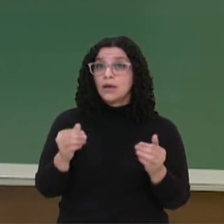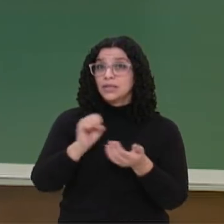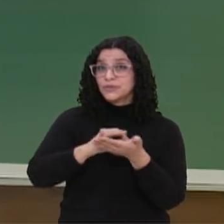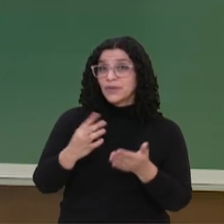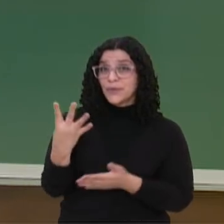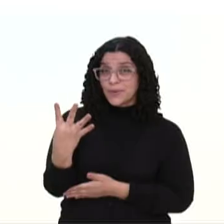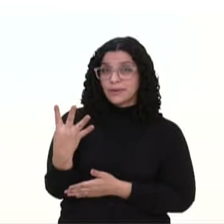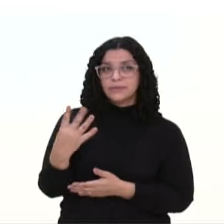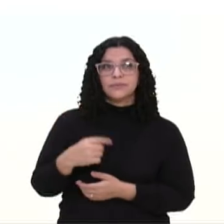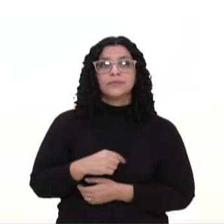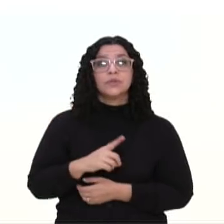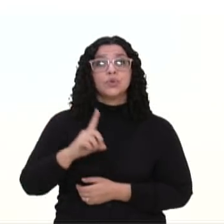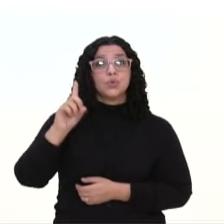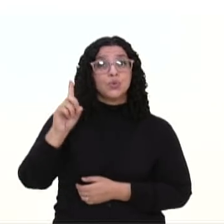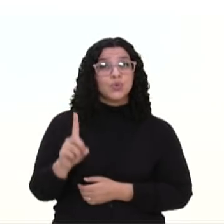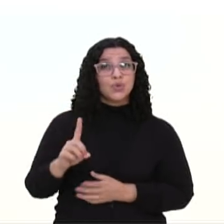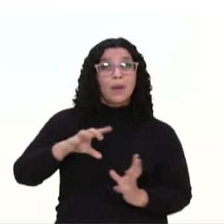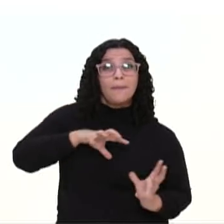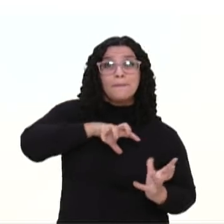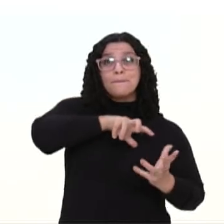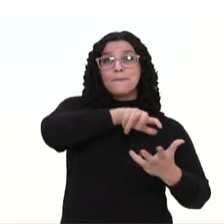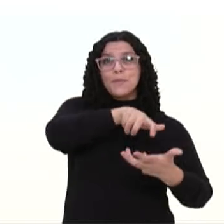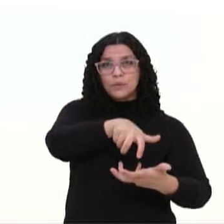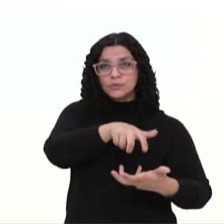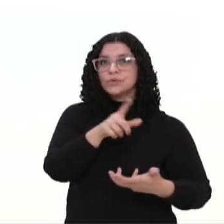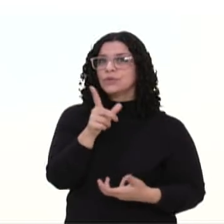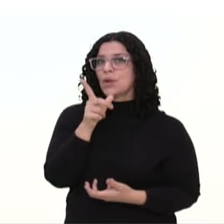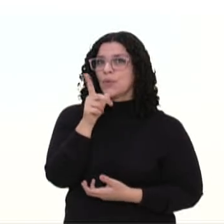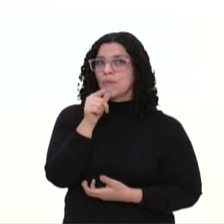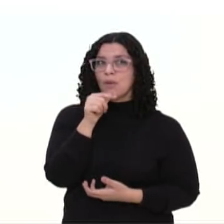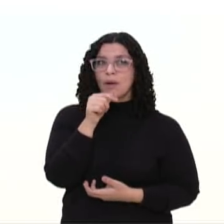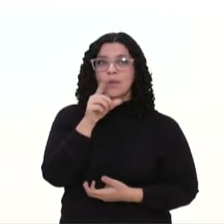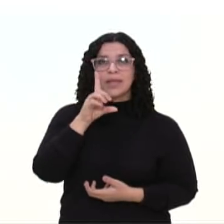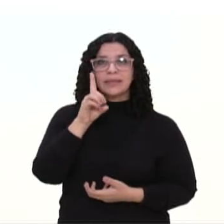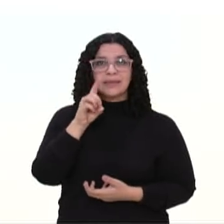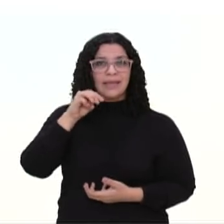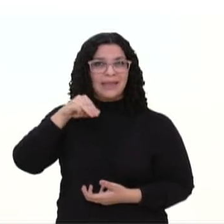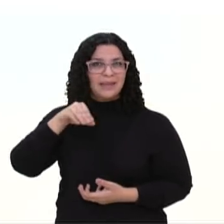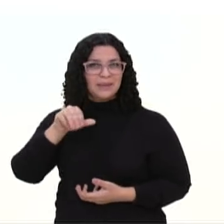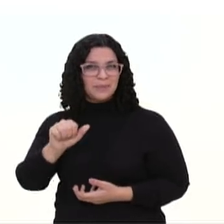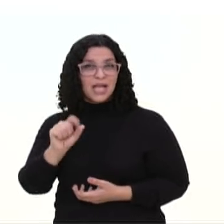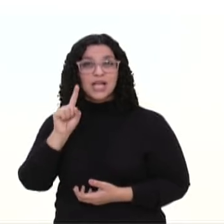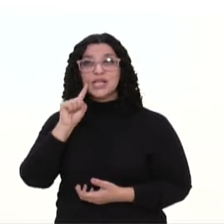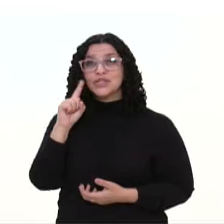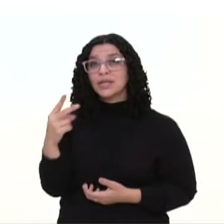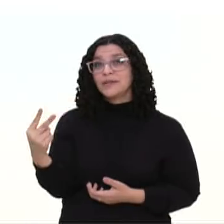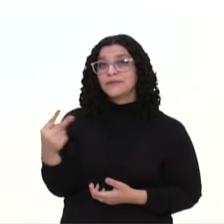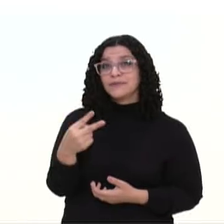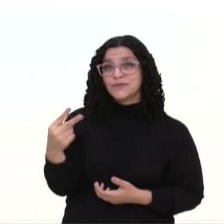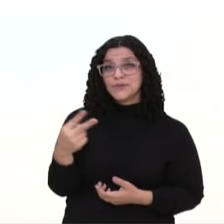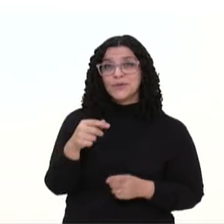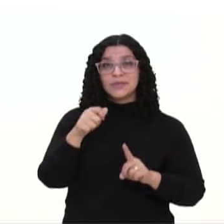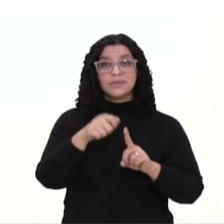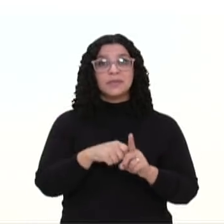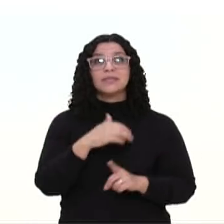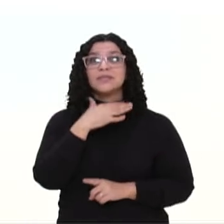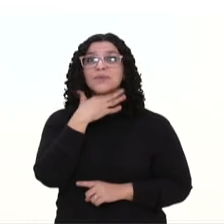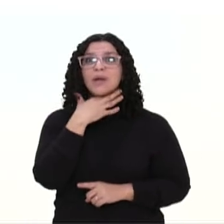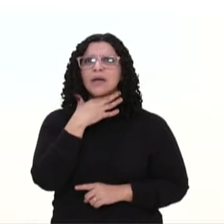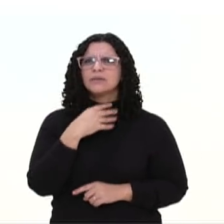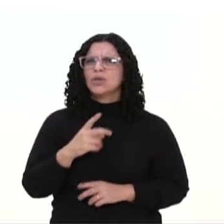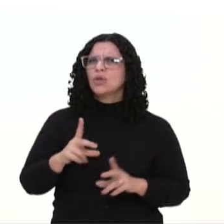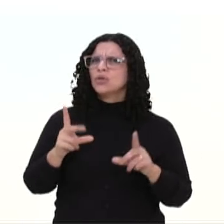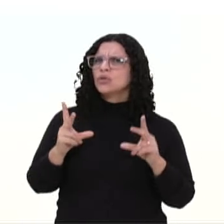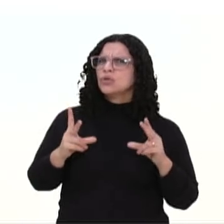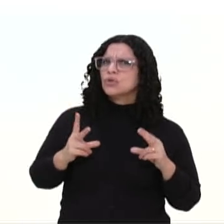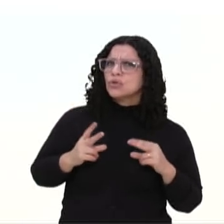Atividade 4. O Dia Mundial da Água, DMA, é celebrado no dia 22 de março.